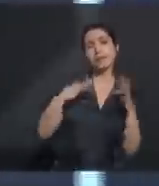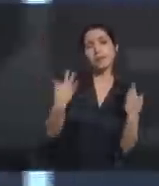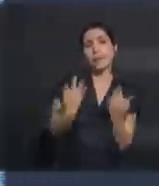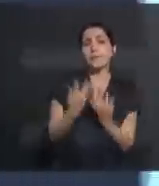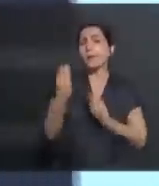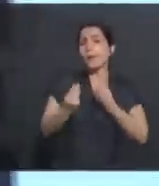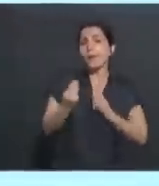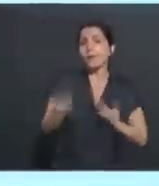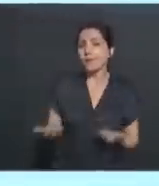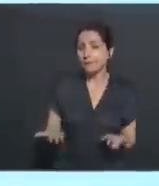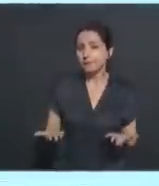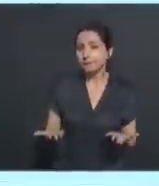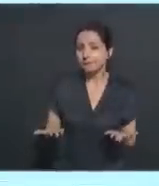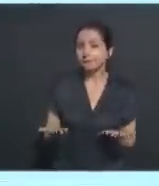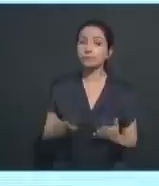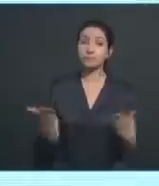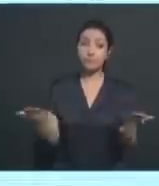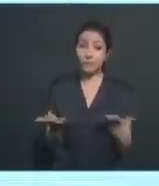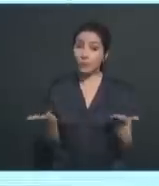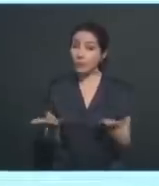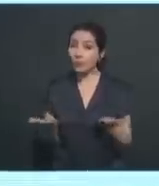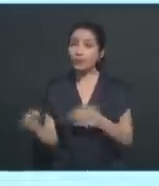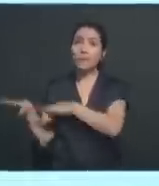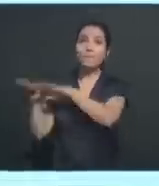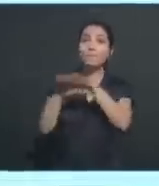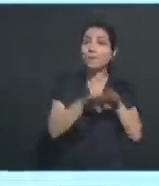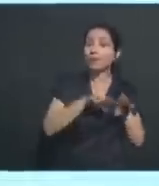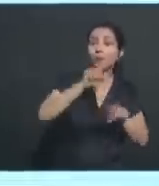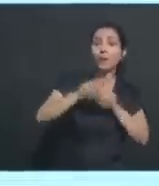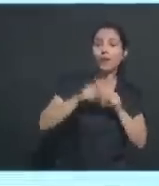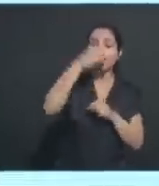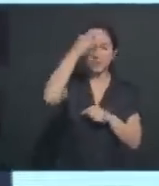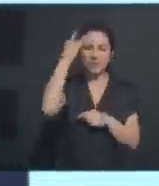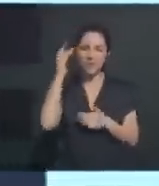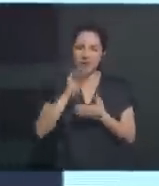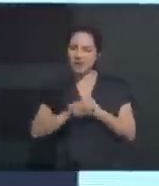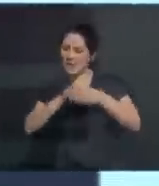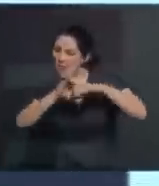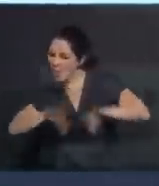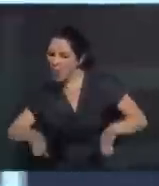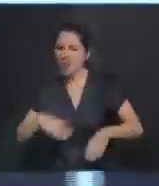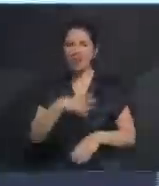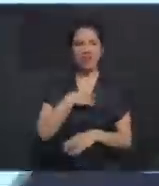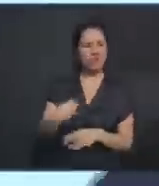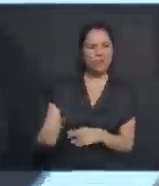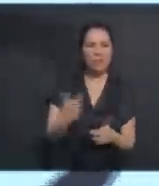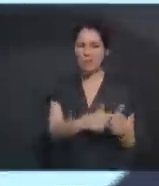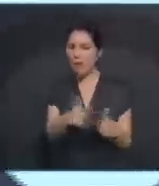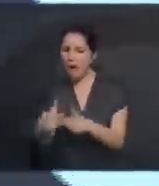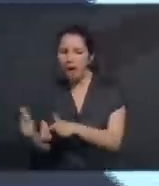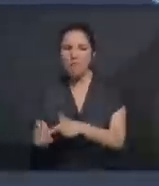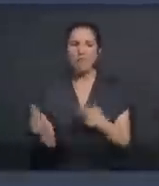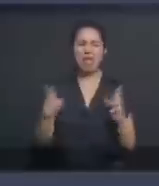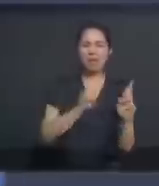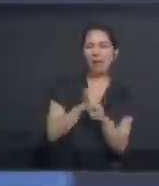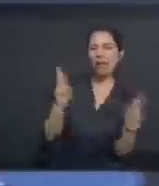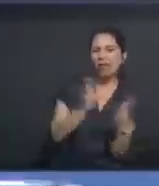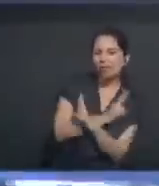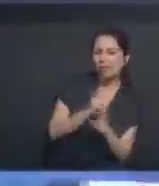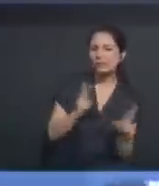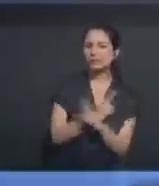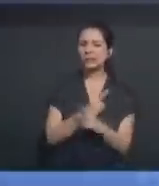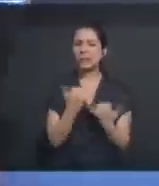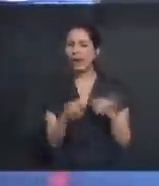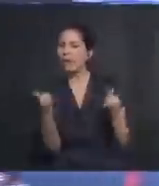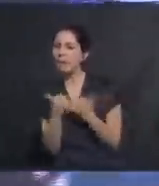fora? Na verdade, hoje, esse é o padrão que existe. As pessoas estão com casamentos ruins, filho ruim, relacionamento ruim com os pais, não